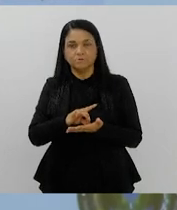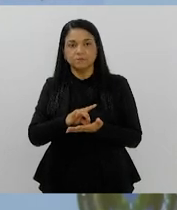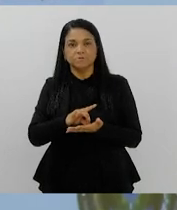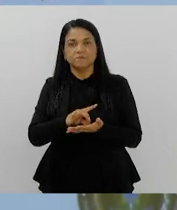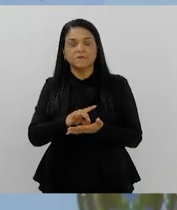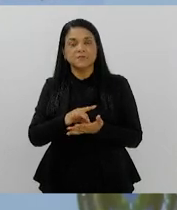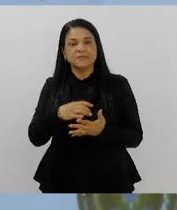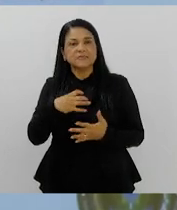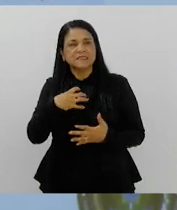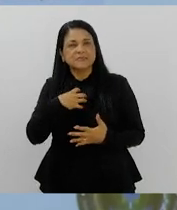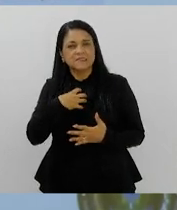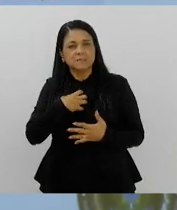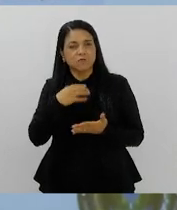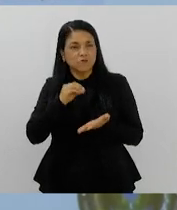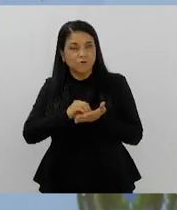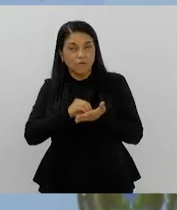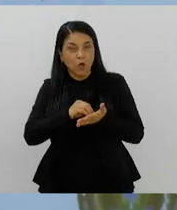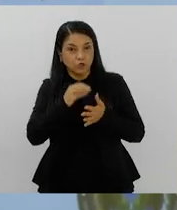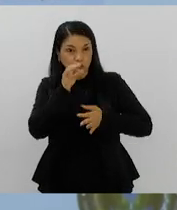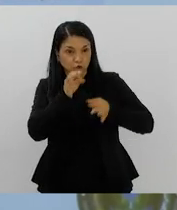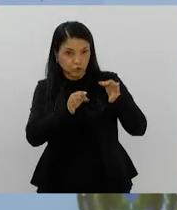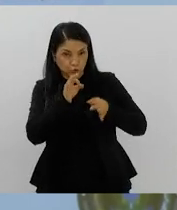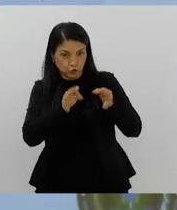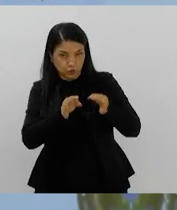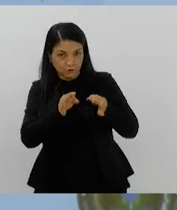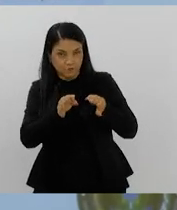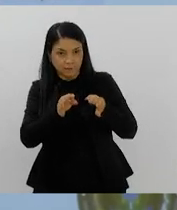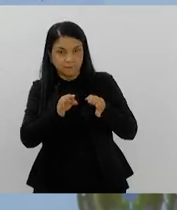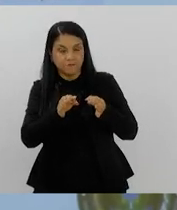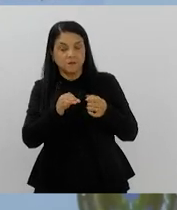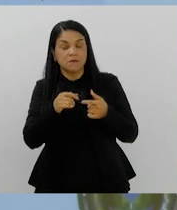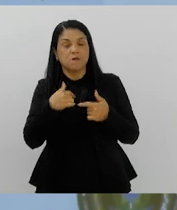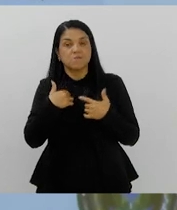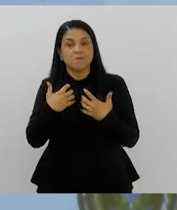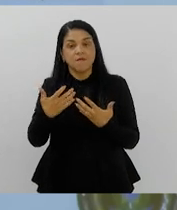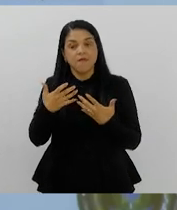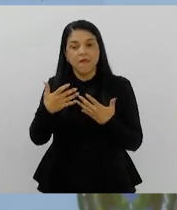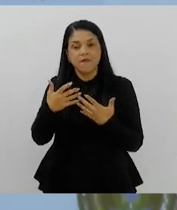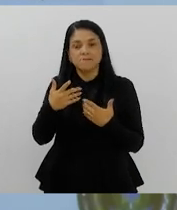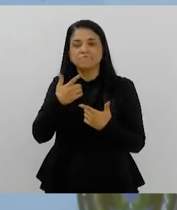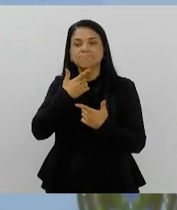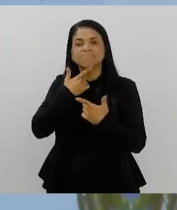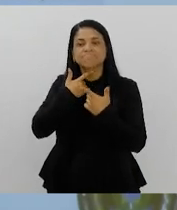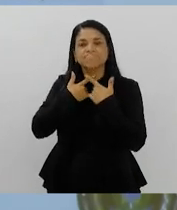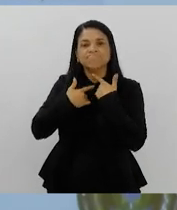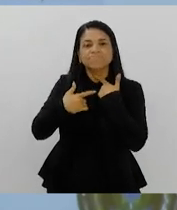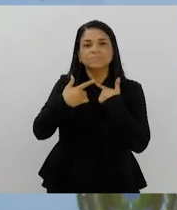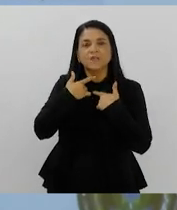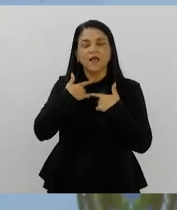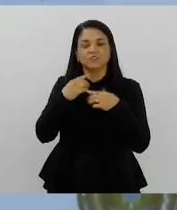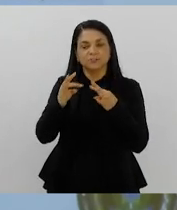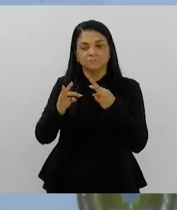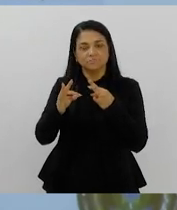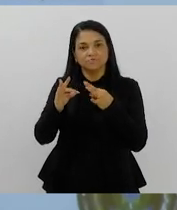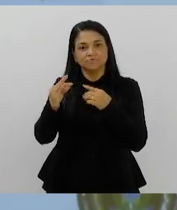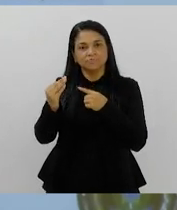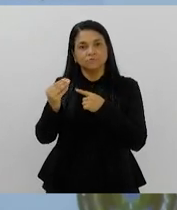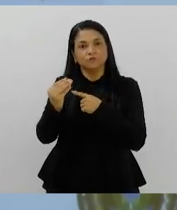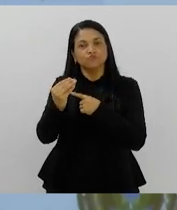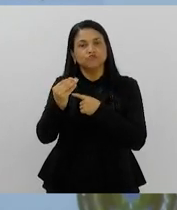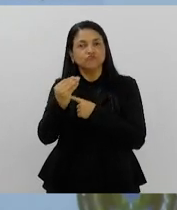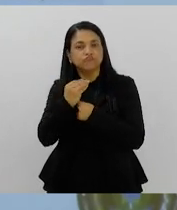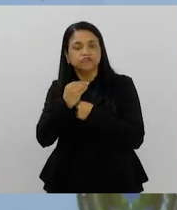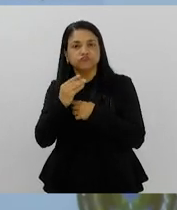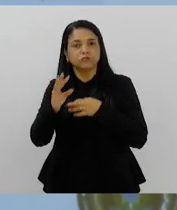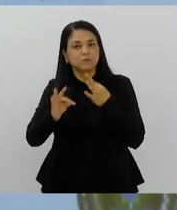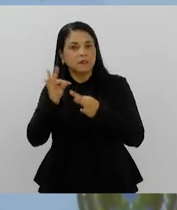Sensação de injustiça e de não serem tratados como desejam. Nesse caso, eu recordo de casos